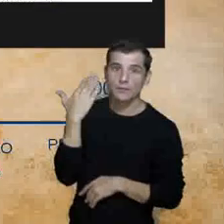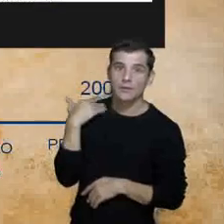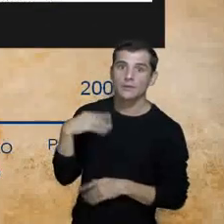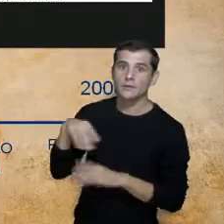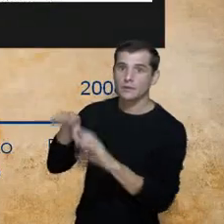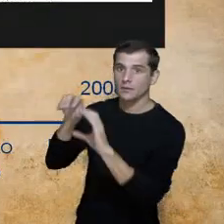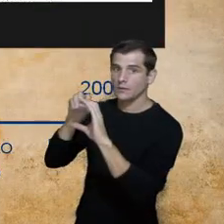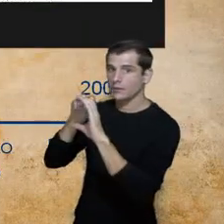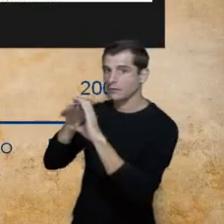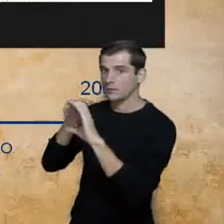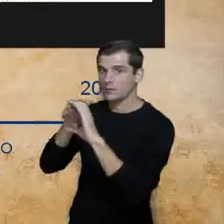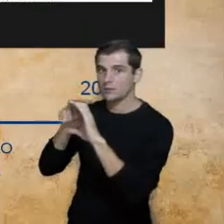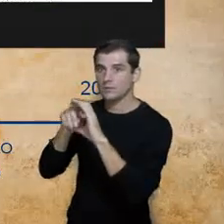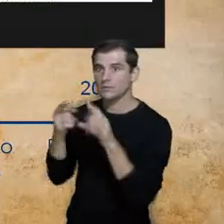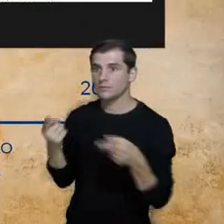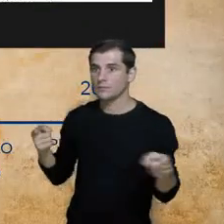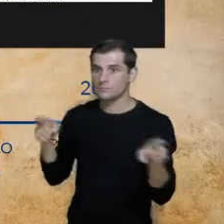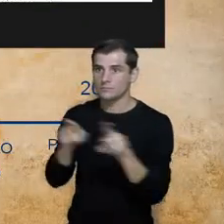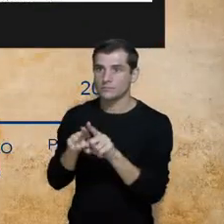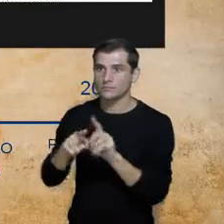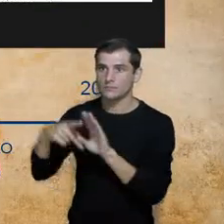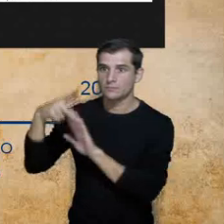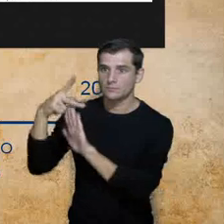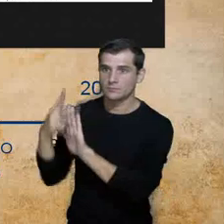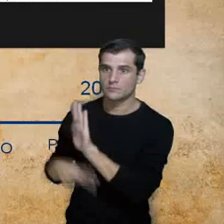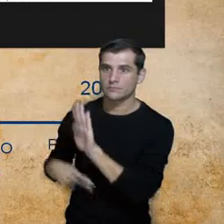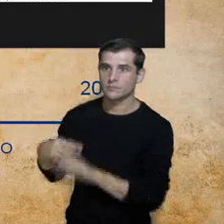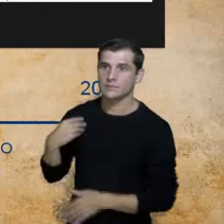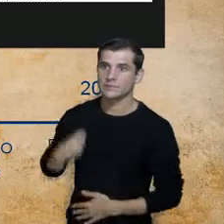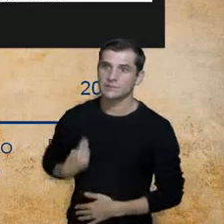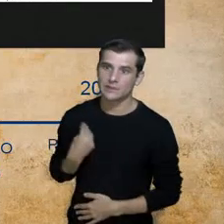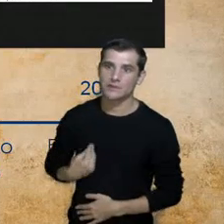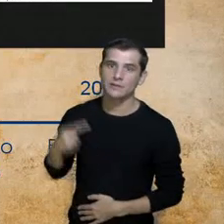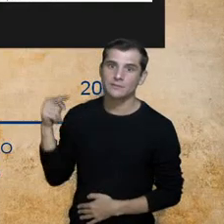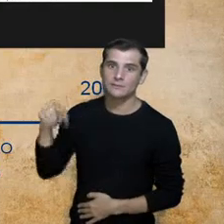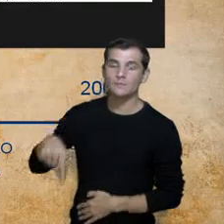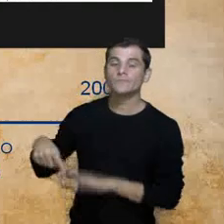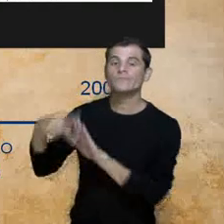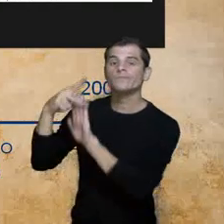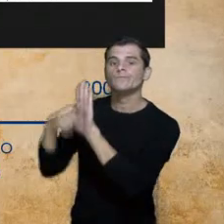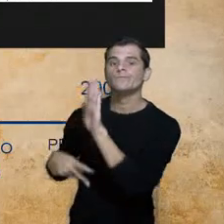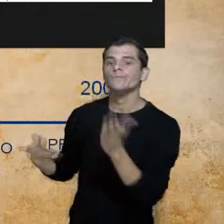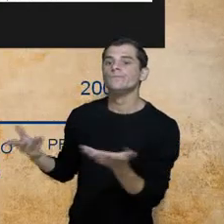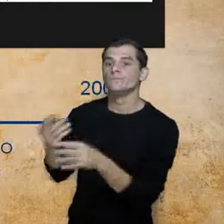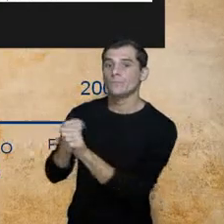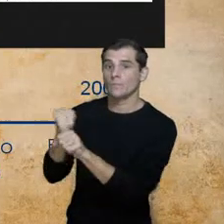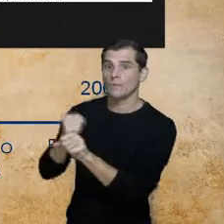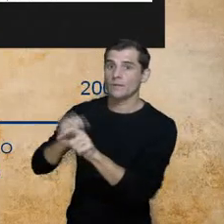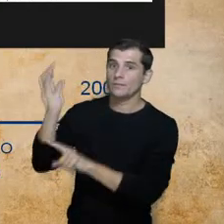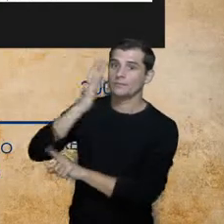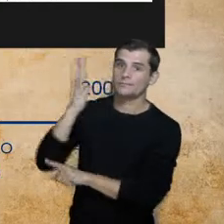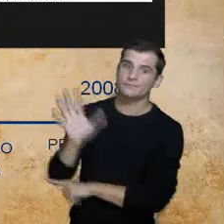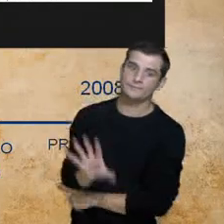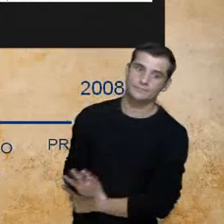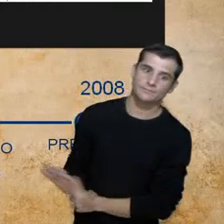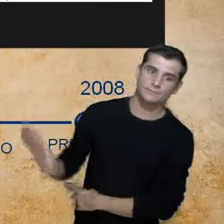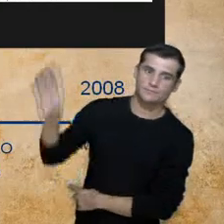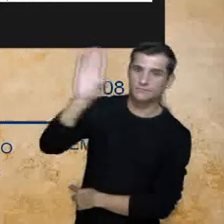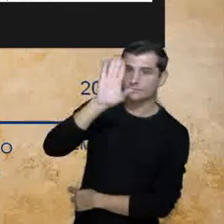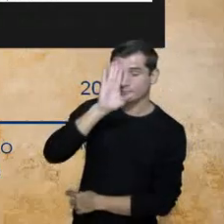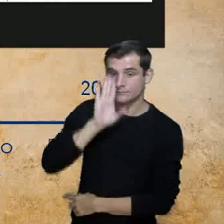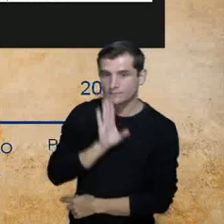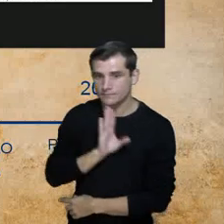projeto posteriormente veiculando o projeto um ano n em todo o Brasil na na gratuitamente os